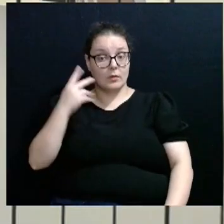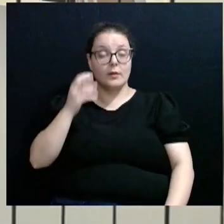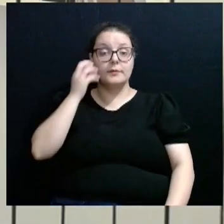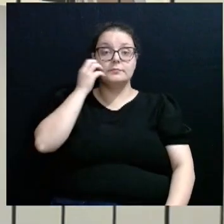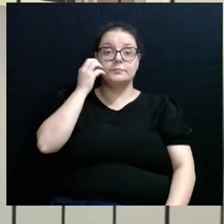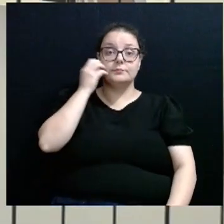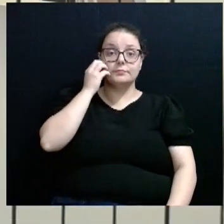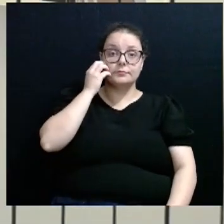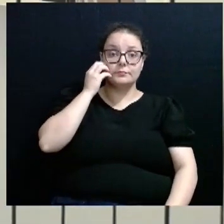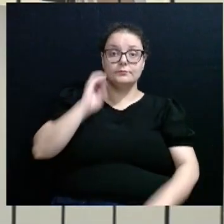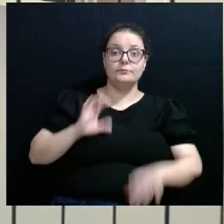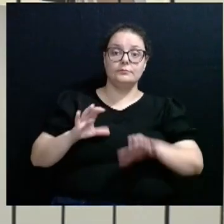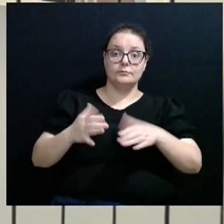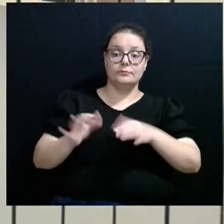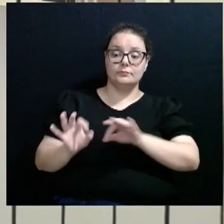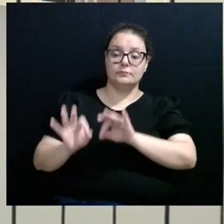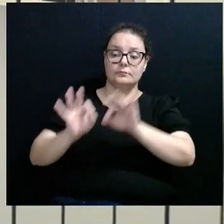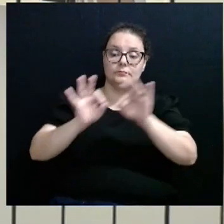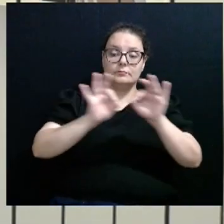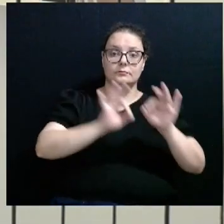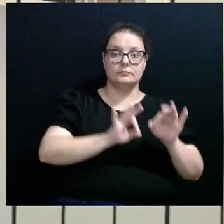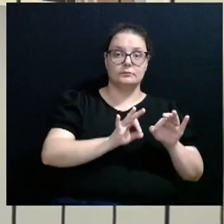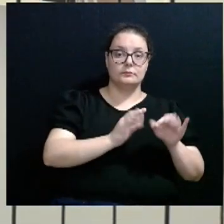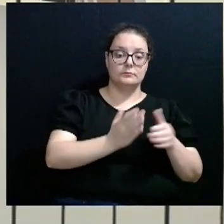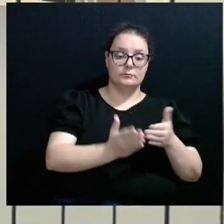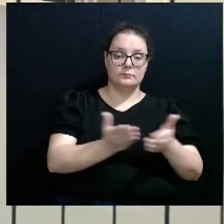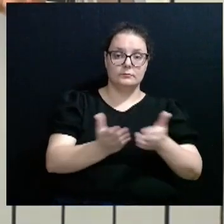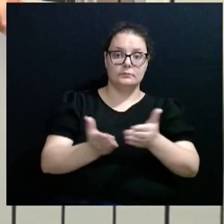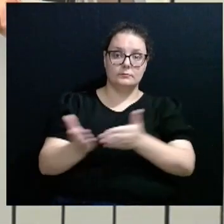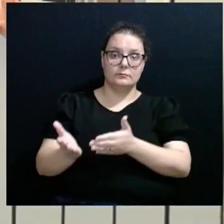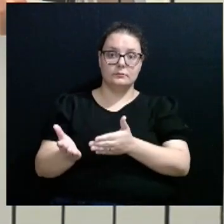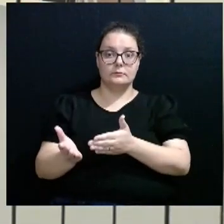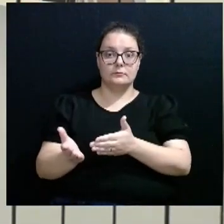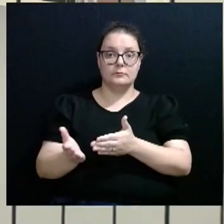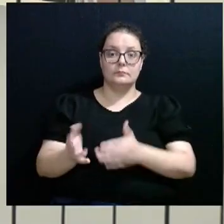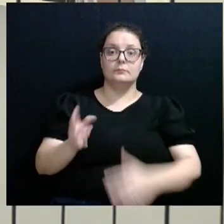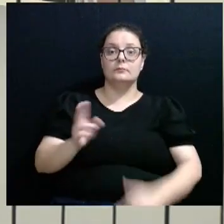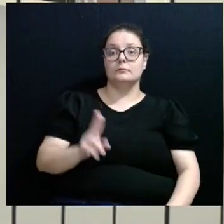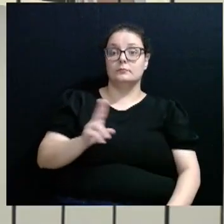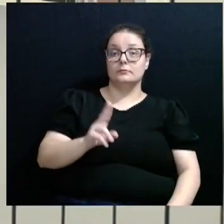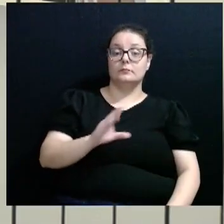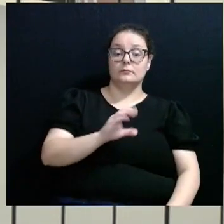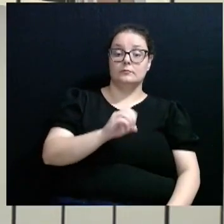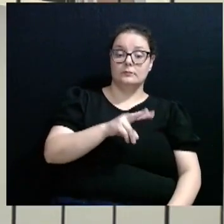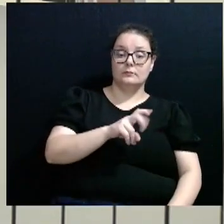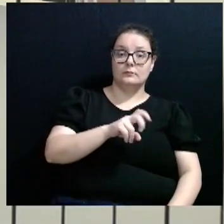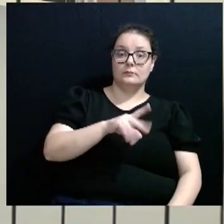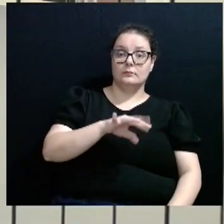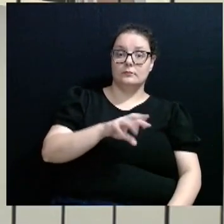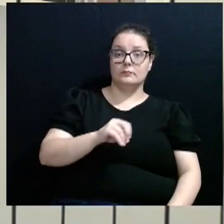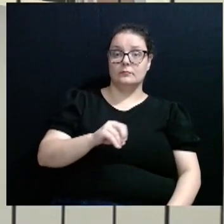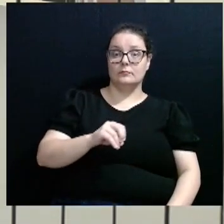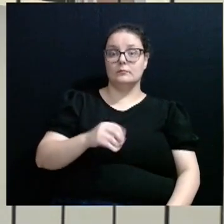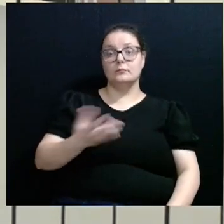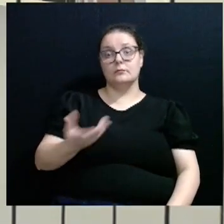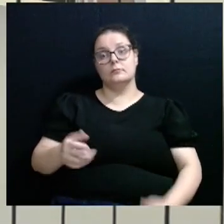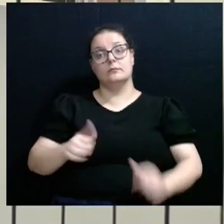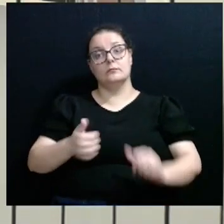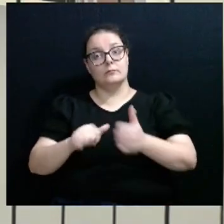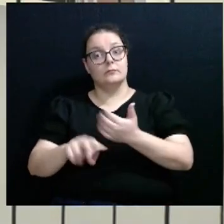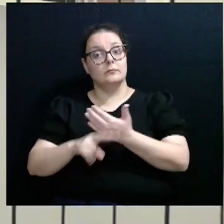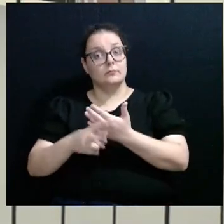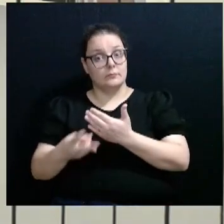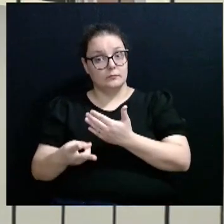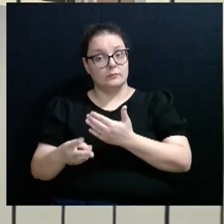grupo acompanha as tratativas para viabilizar o convênio e avalia os impactos técnicos,